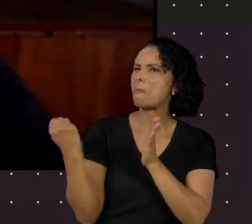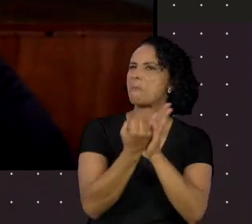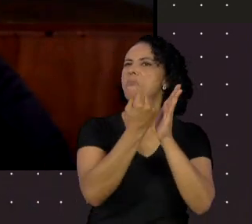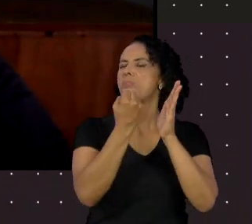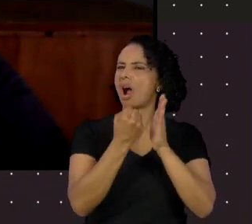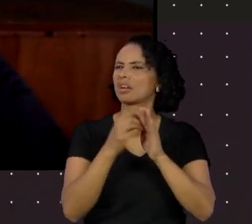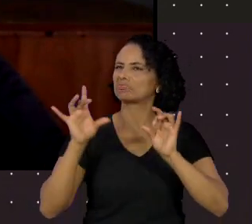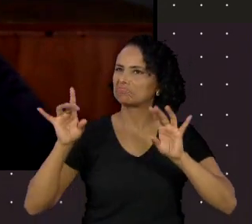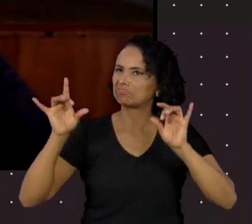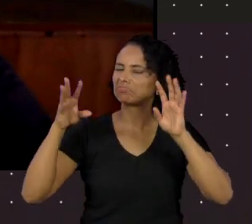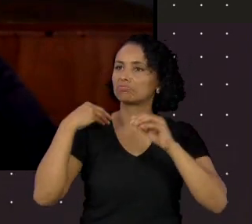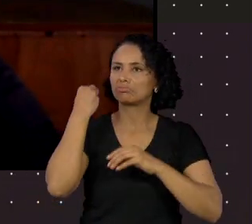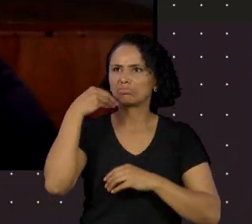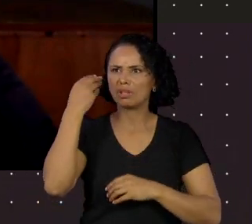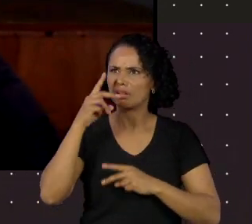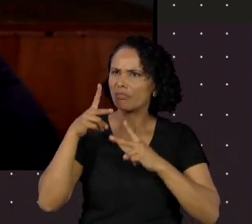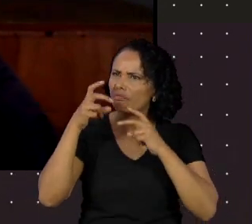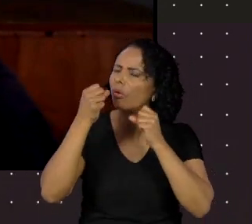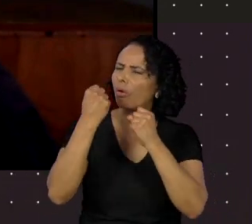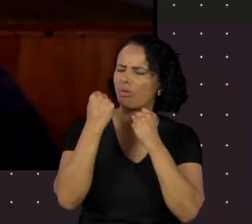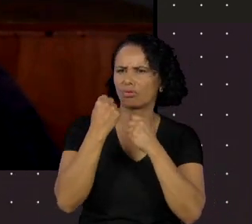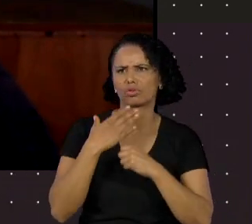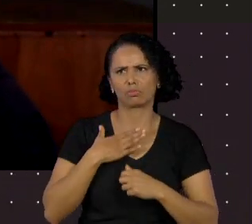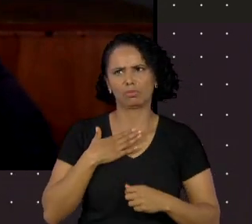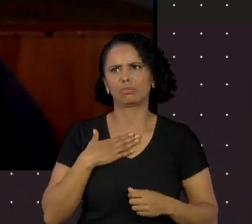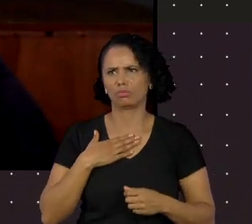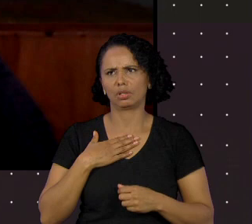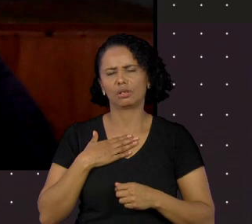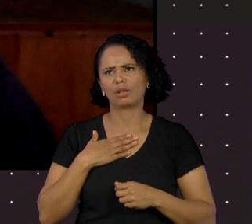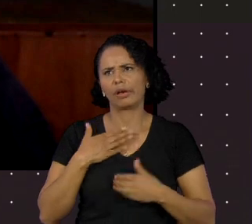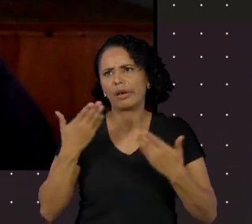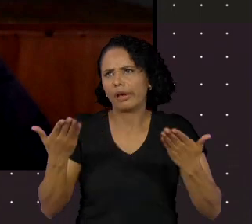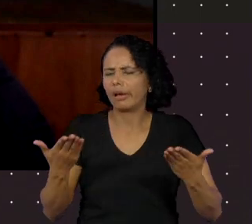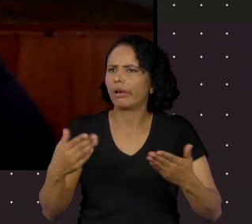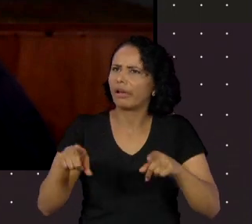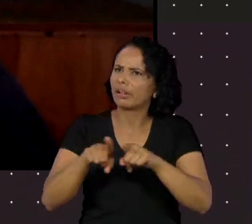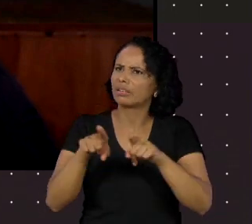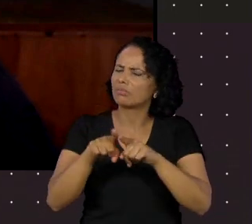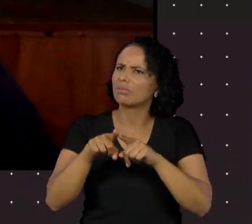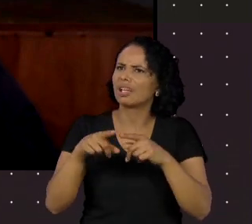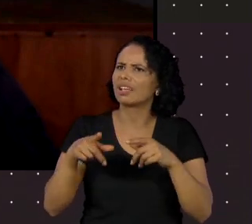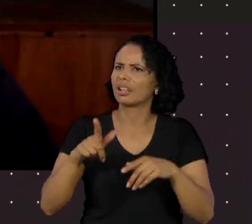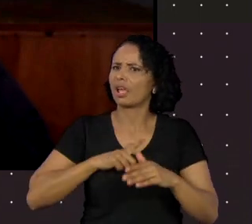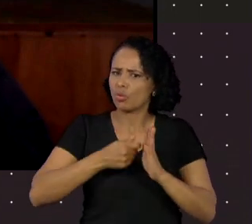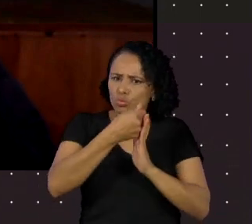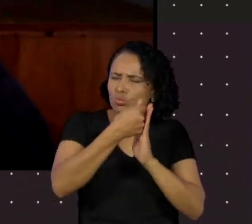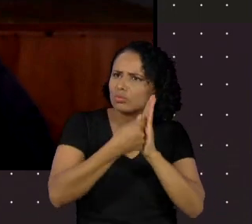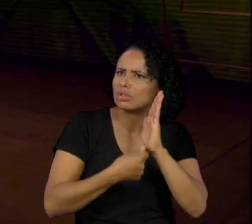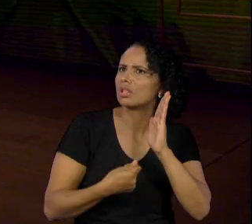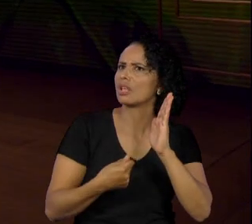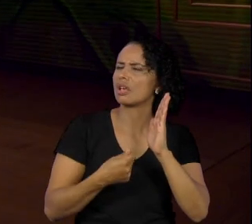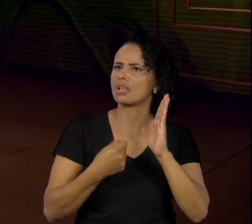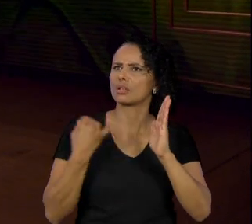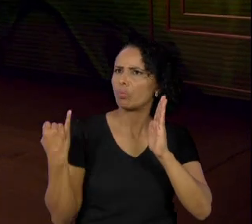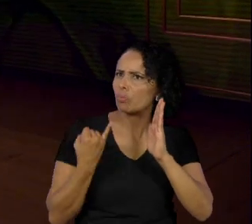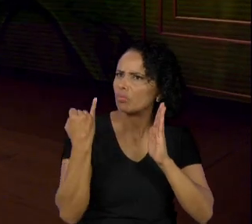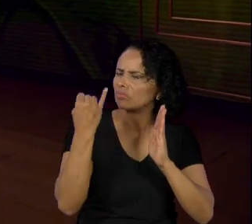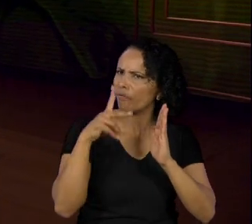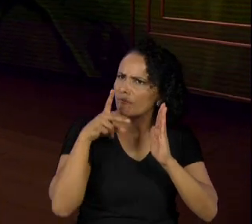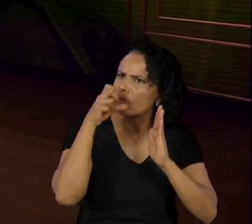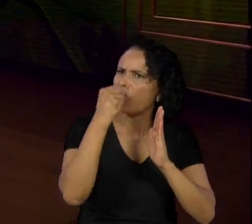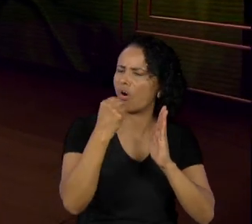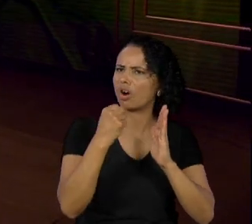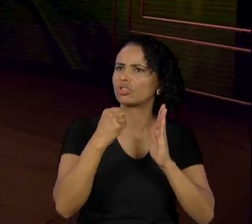experiência muito forte para mim, acho que por isso também, e pela intensidade do texto, do filme, por essa mudança